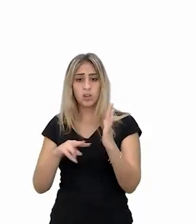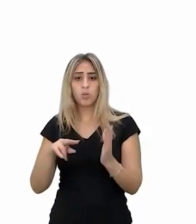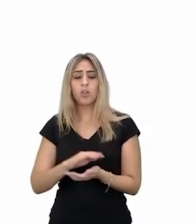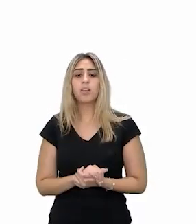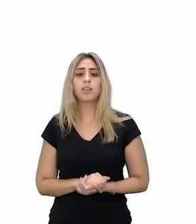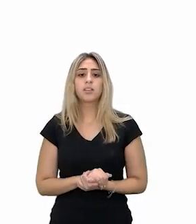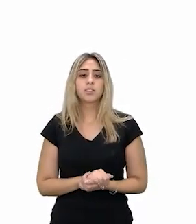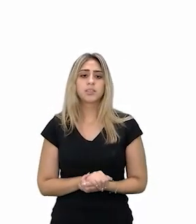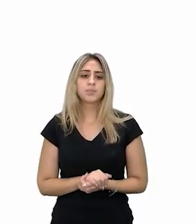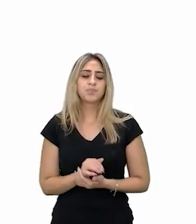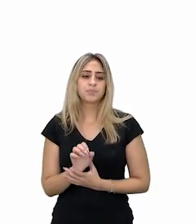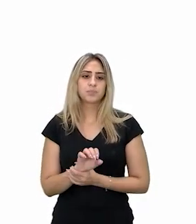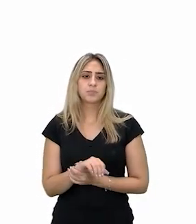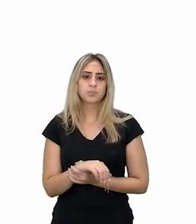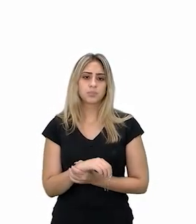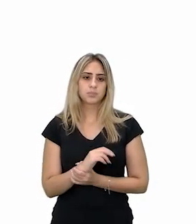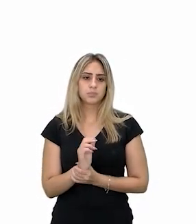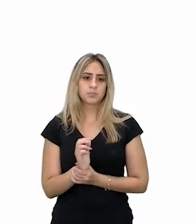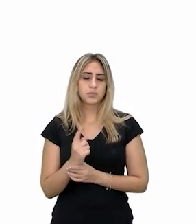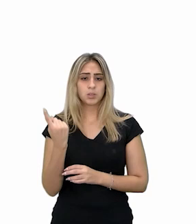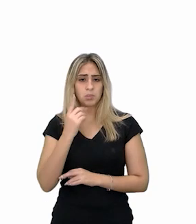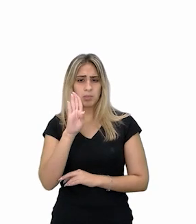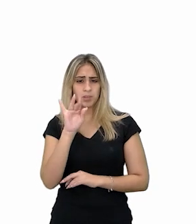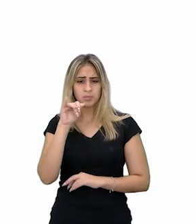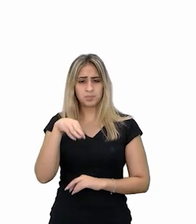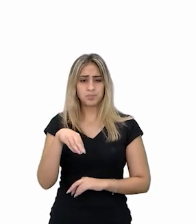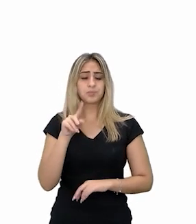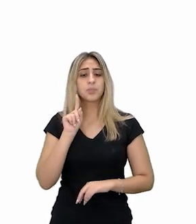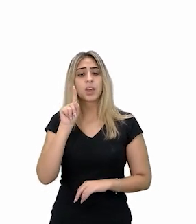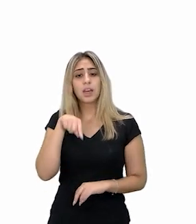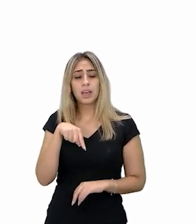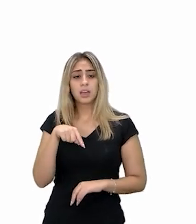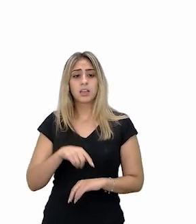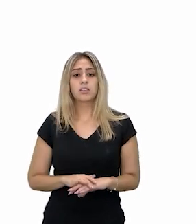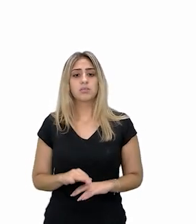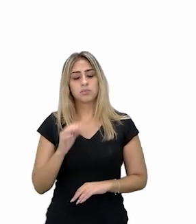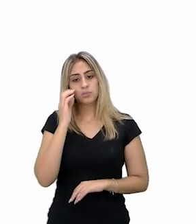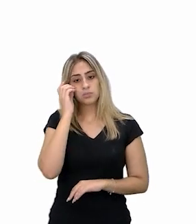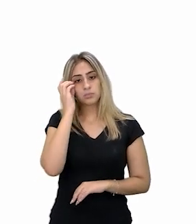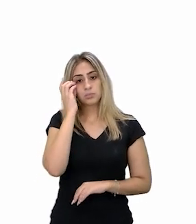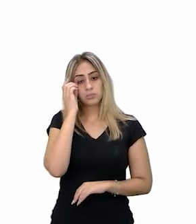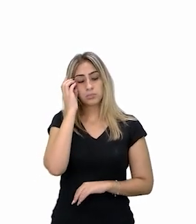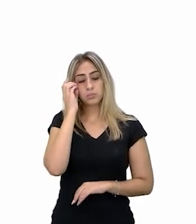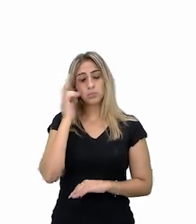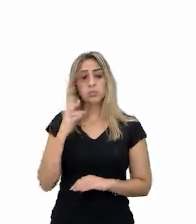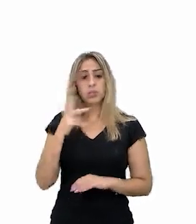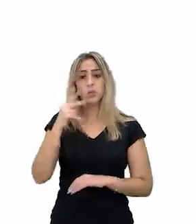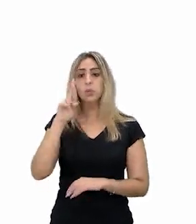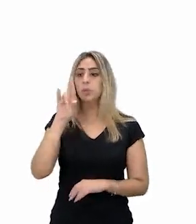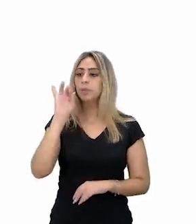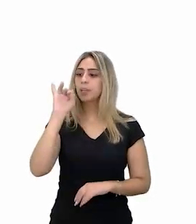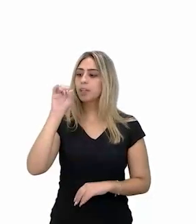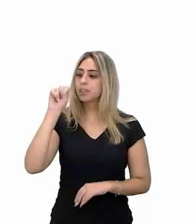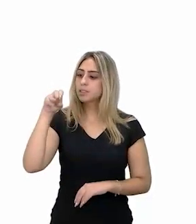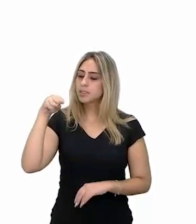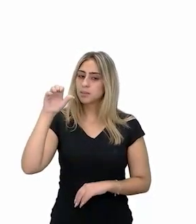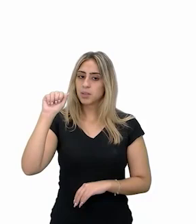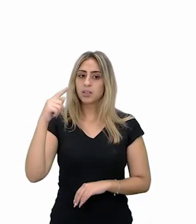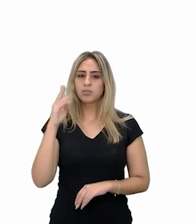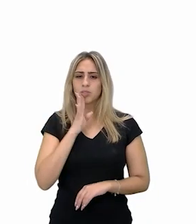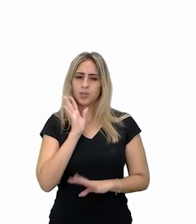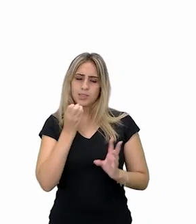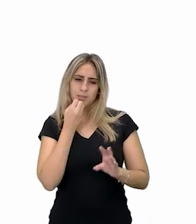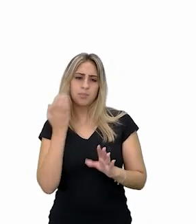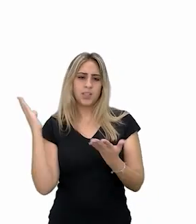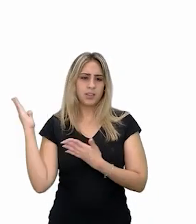lá na AP do primeiro bimestre. É uma questão que traz o prisma, né, a gente já conhece bem,